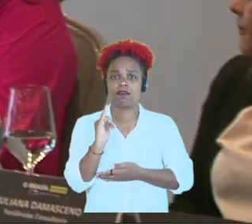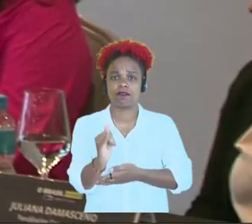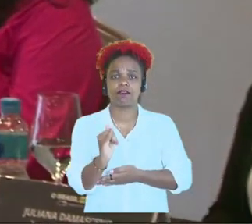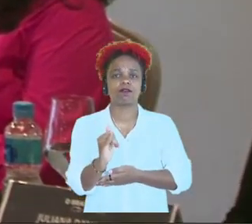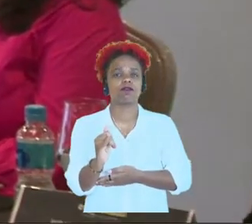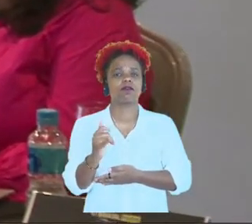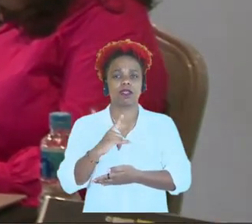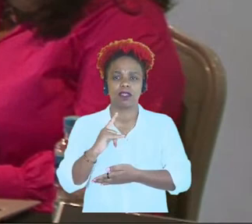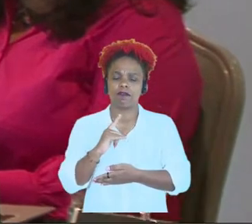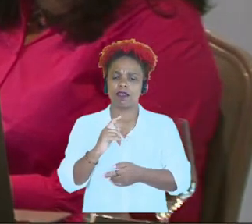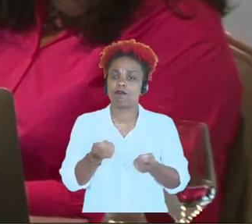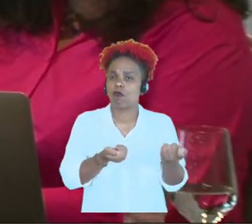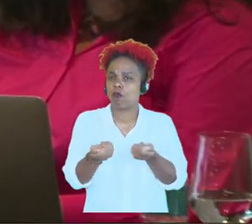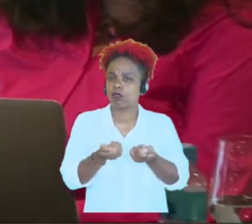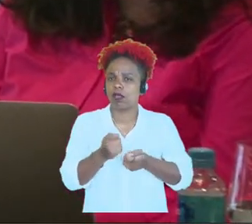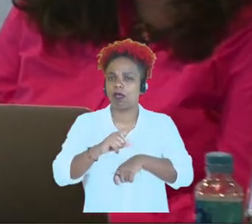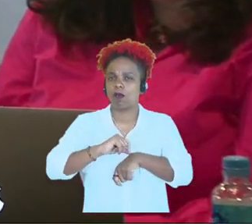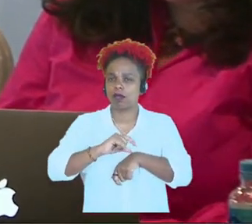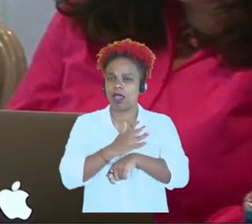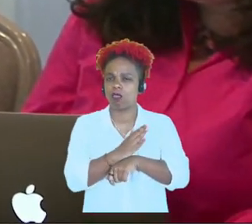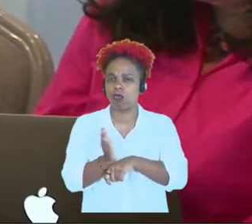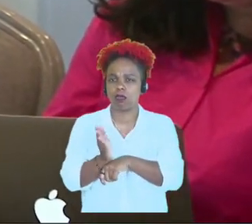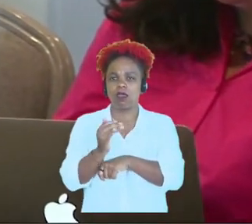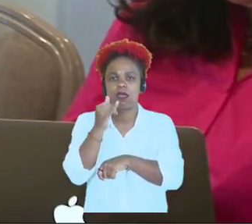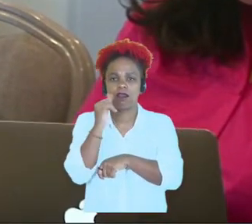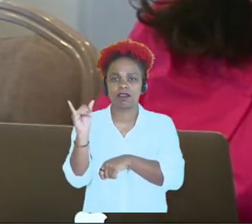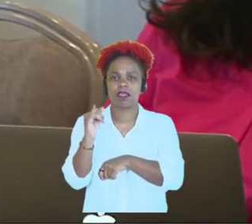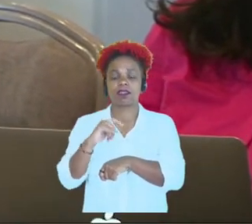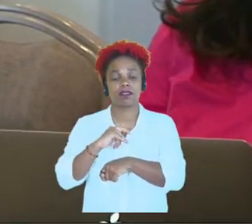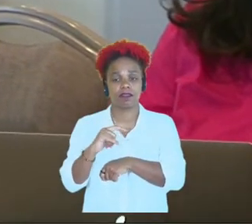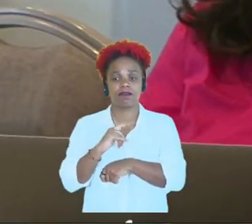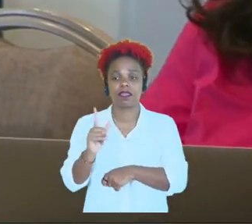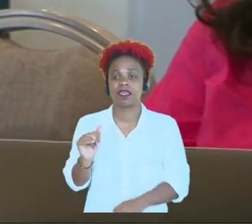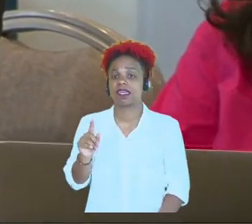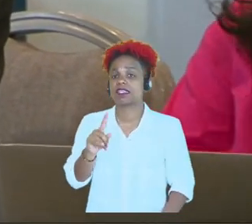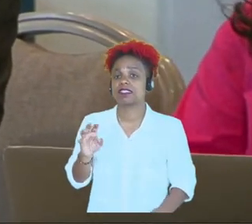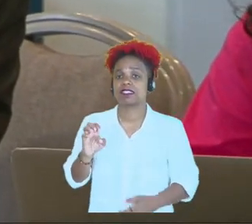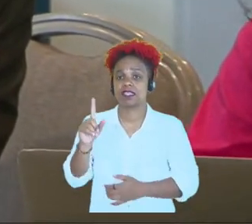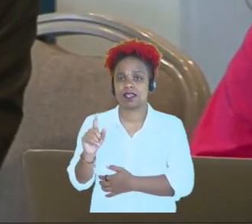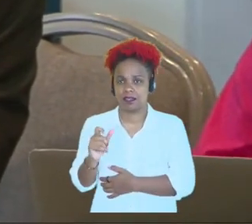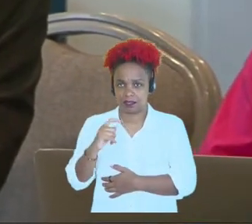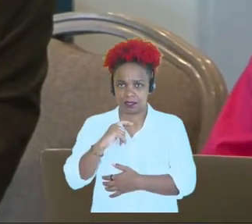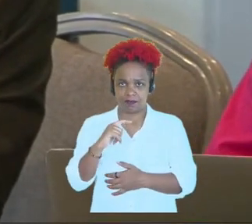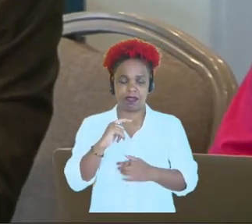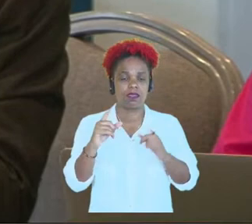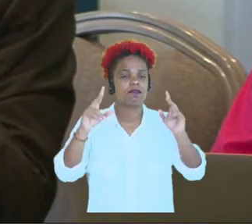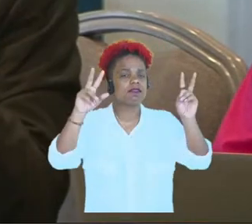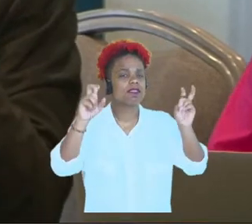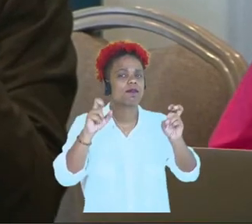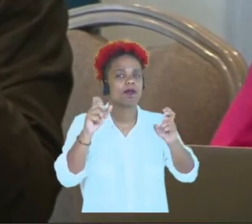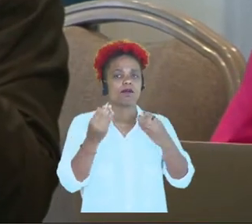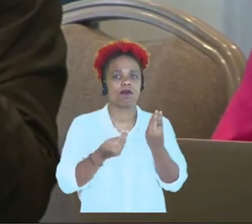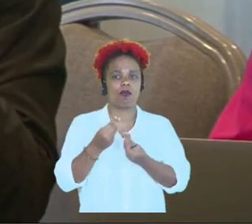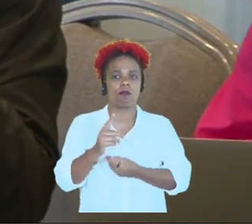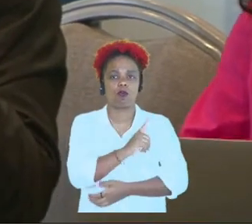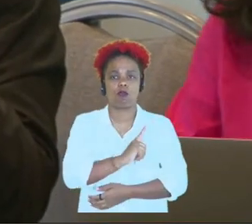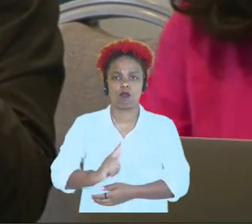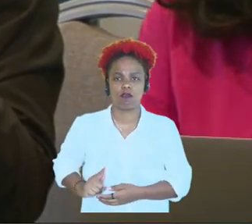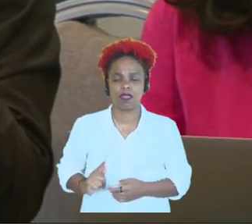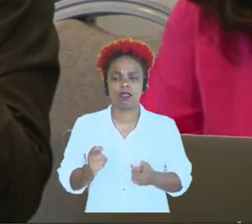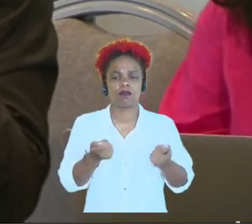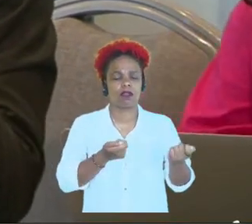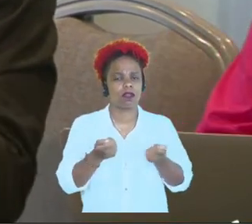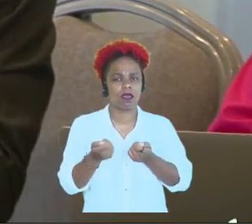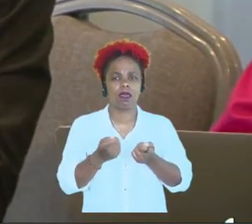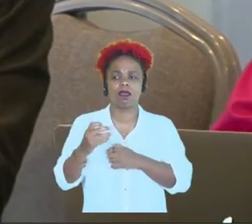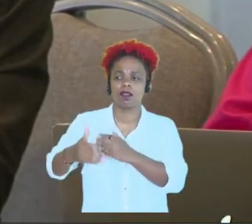controlador aqui. Começamos, então, com a professora Graziela Testa, que vai tratar do tema da governabilidade, a composição do